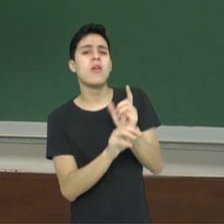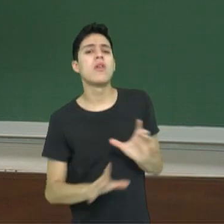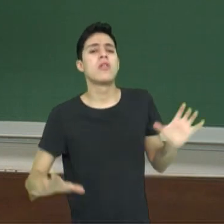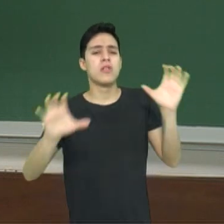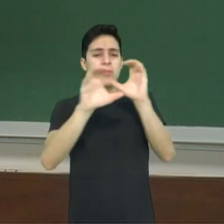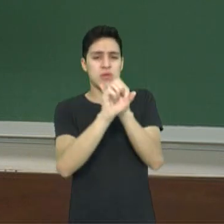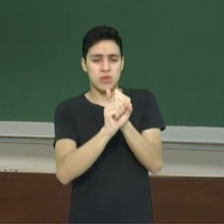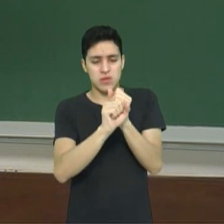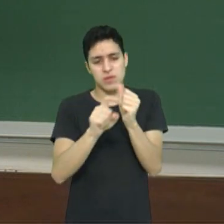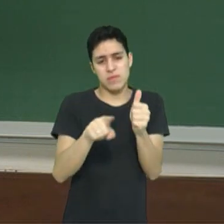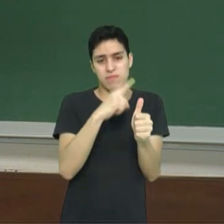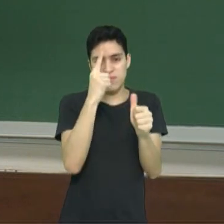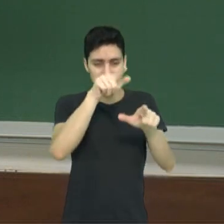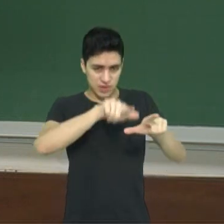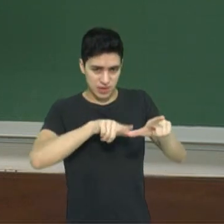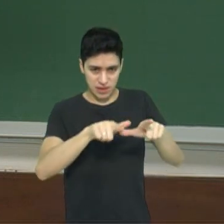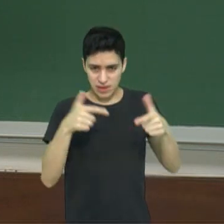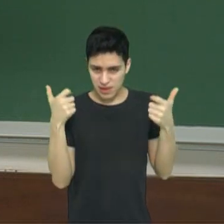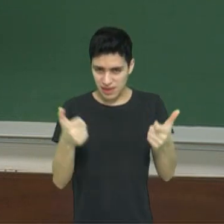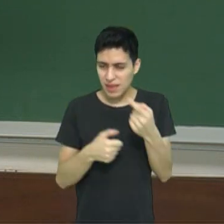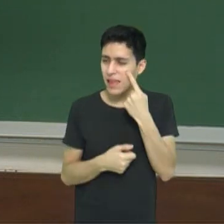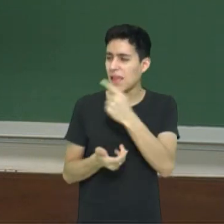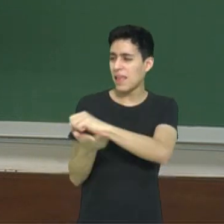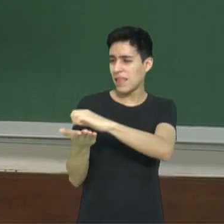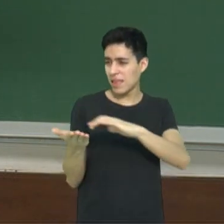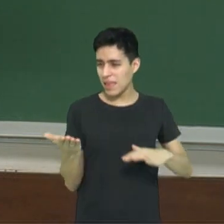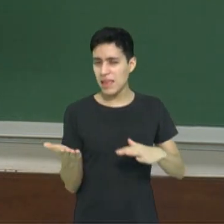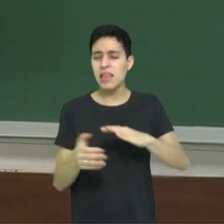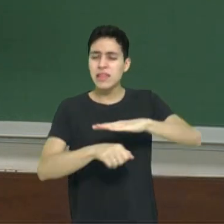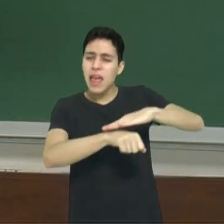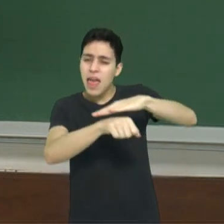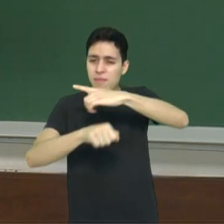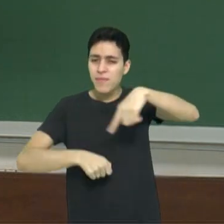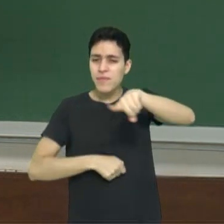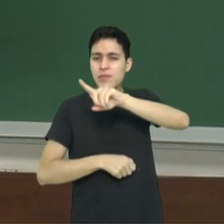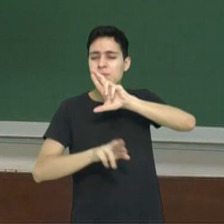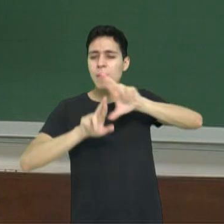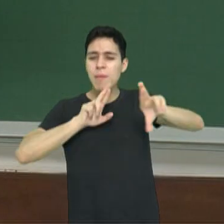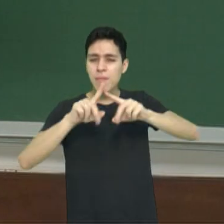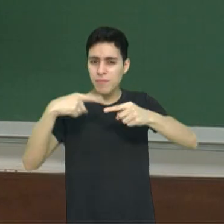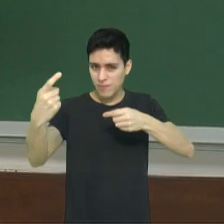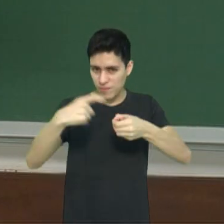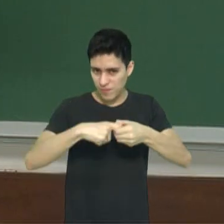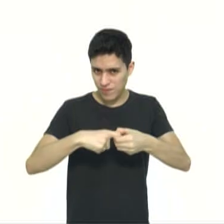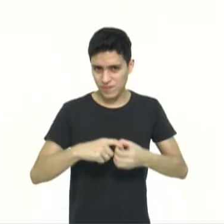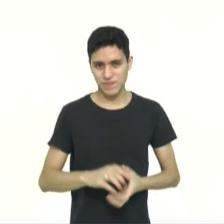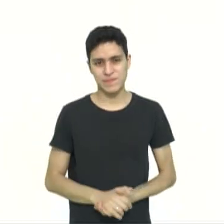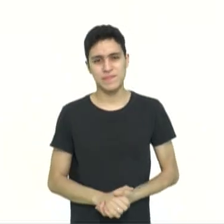da primeira letra. Então tá aqui o exercício e eu vou dar um tempo para você fazer e a gente já volta.